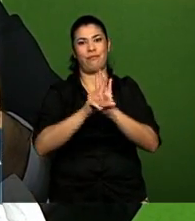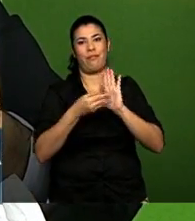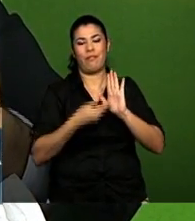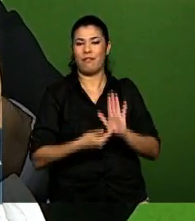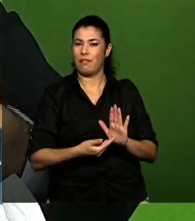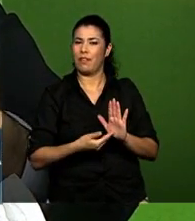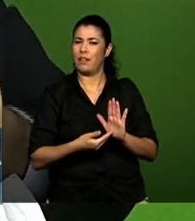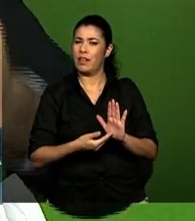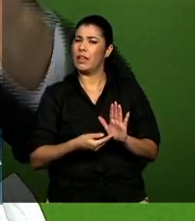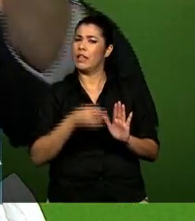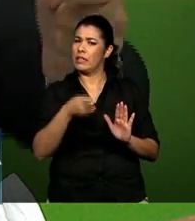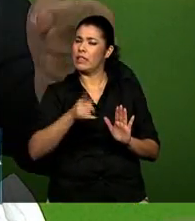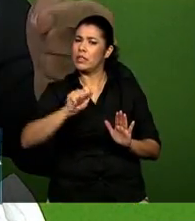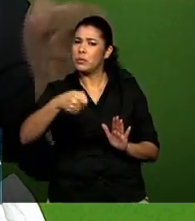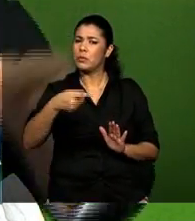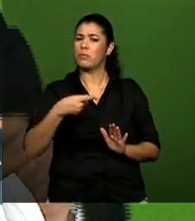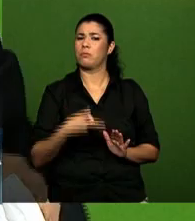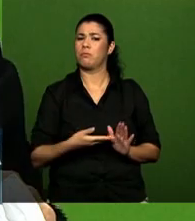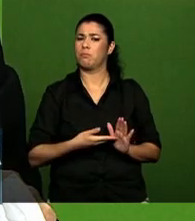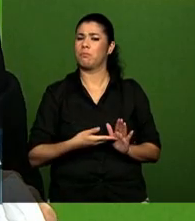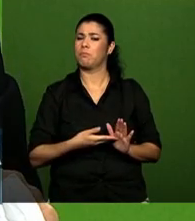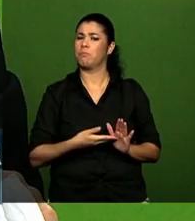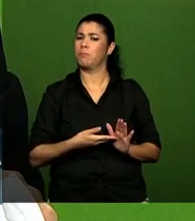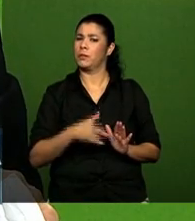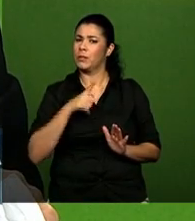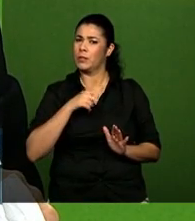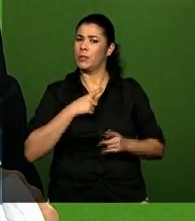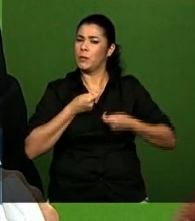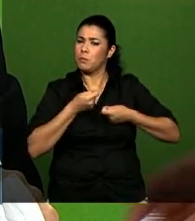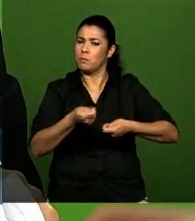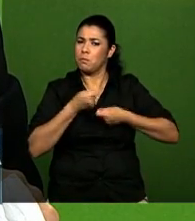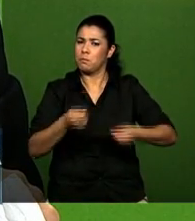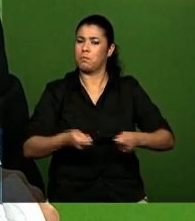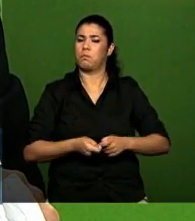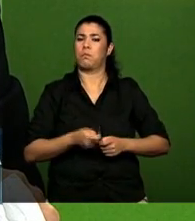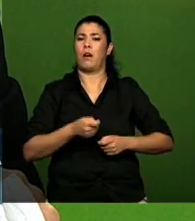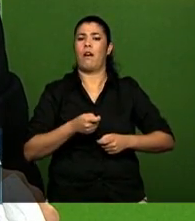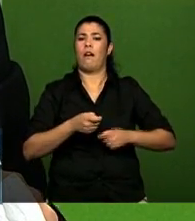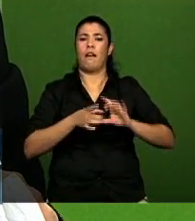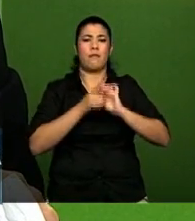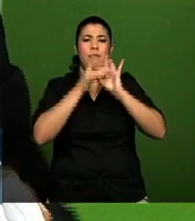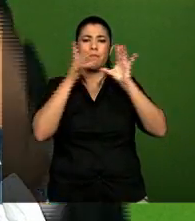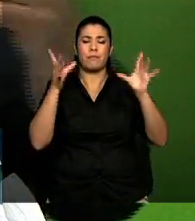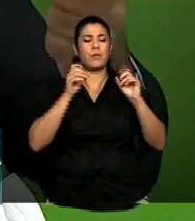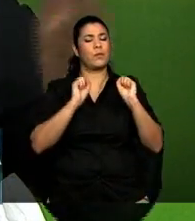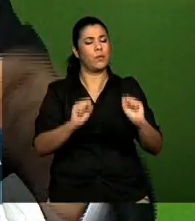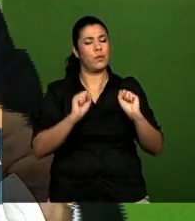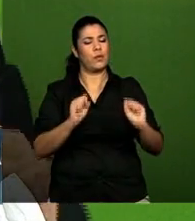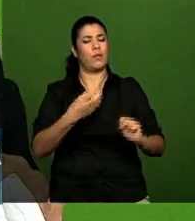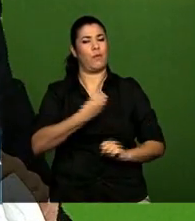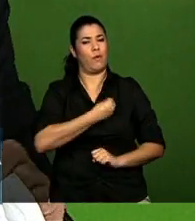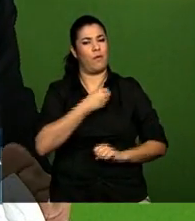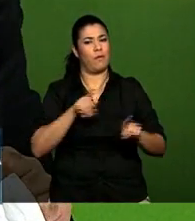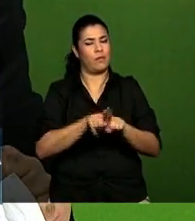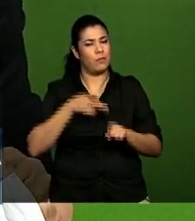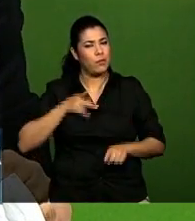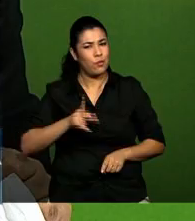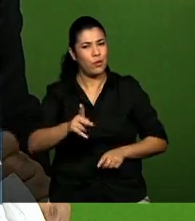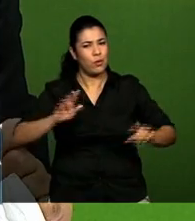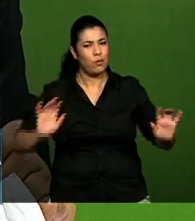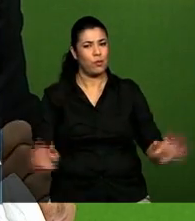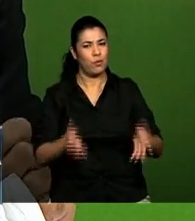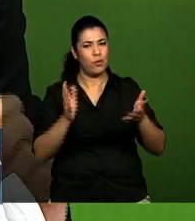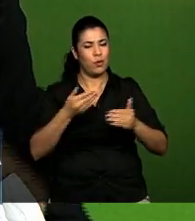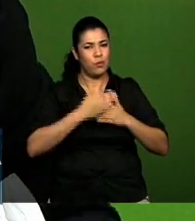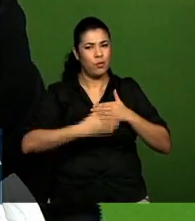e com esta eu diria ousadia positiva e democrática que nós vamos conviver e estimular todos